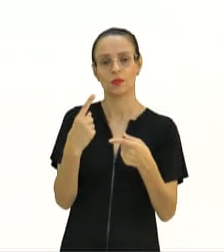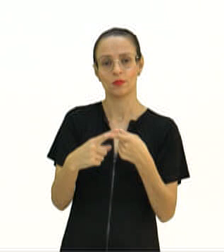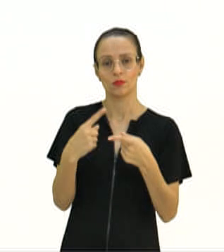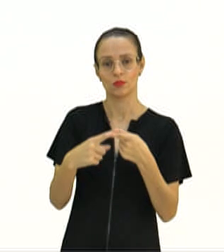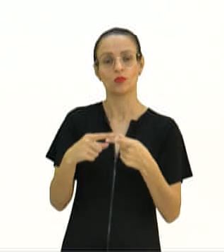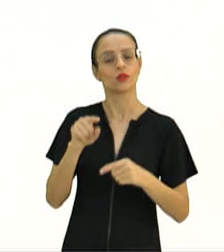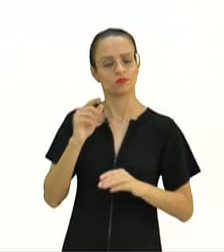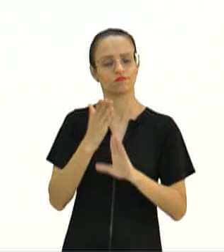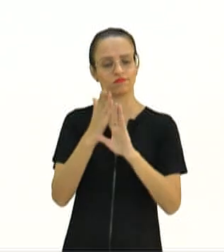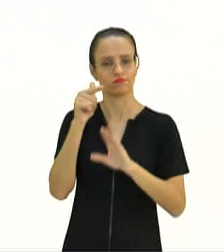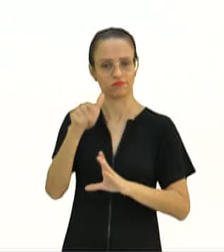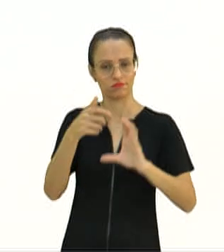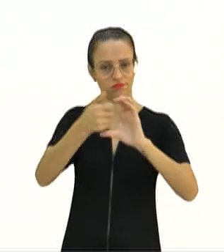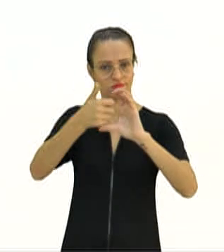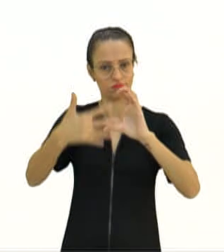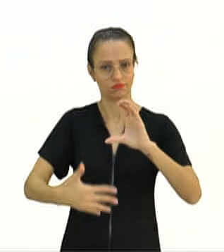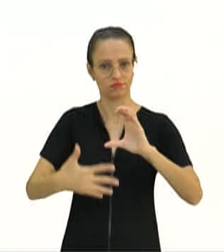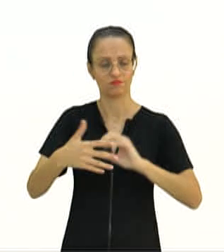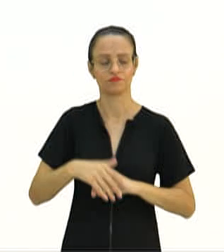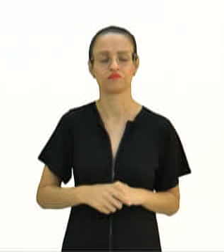por essa característica.